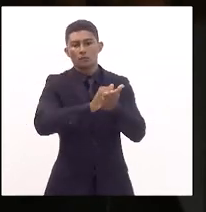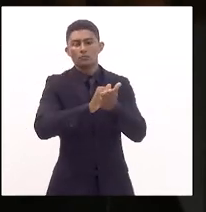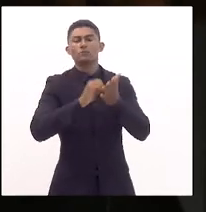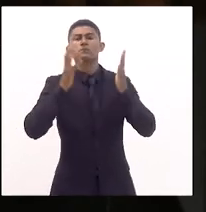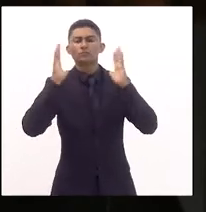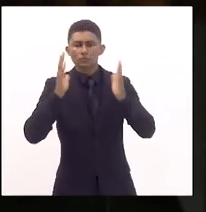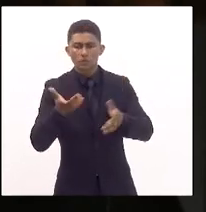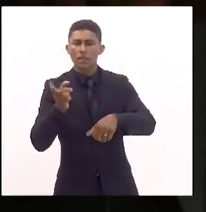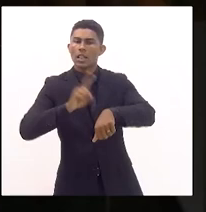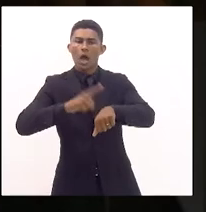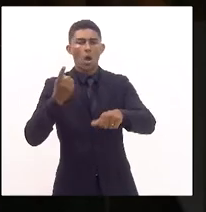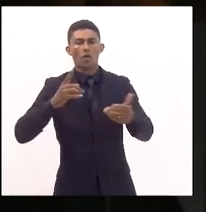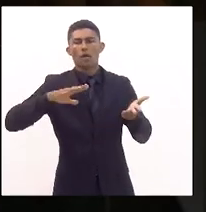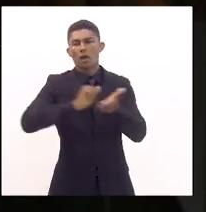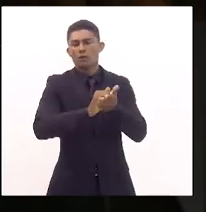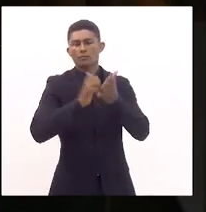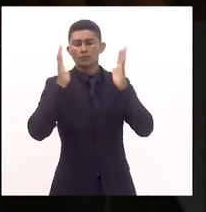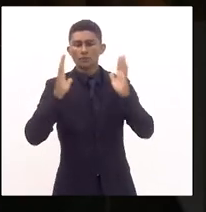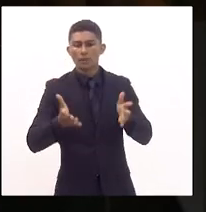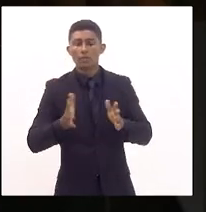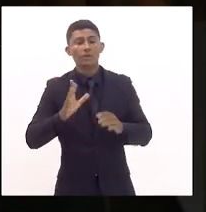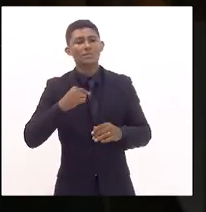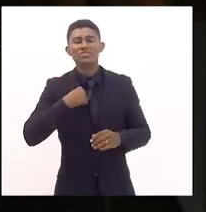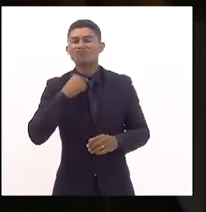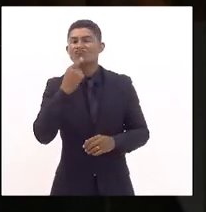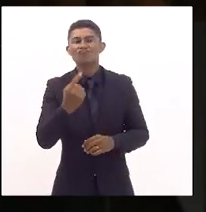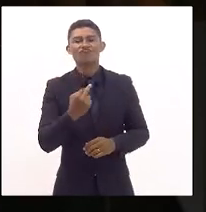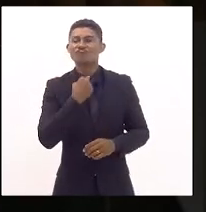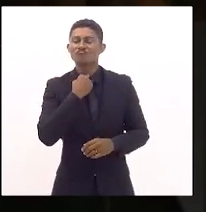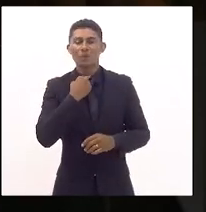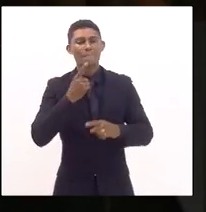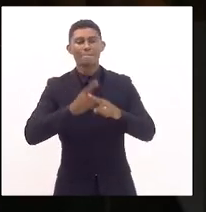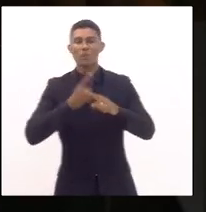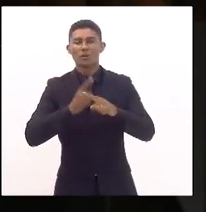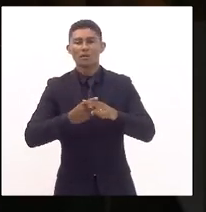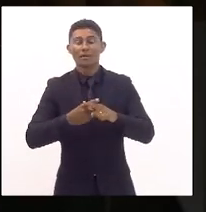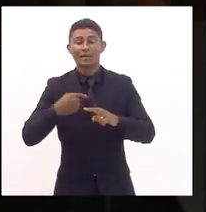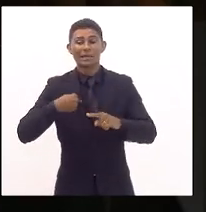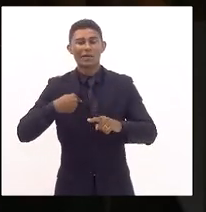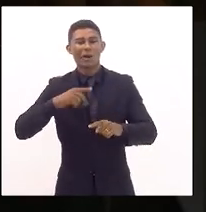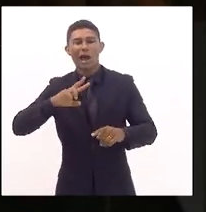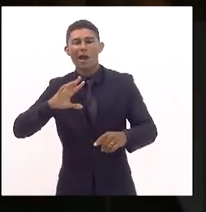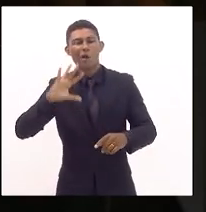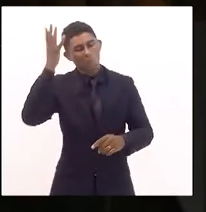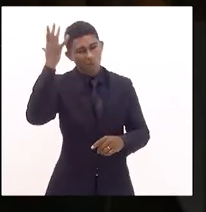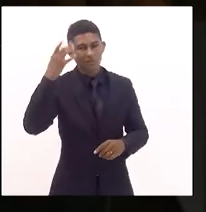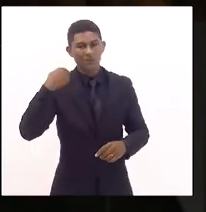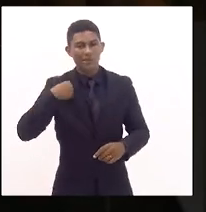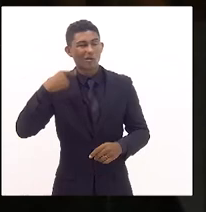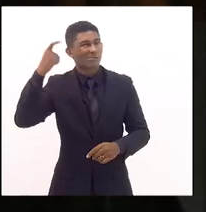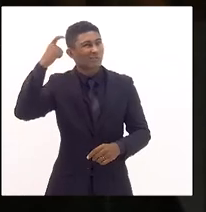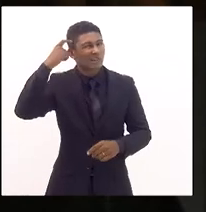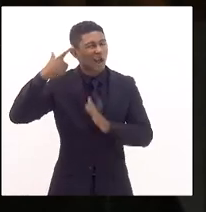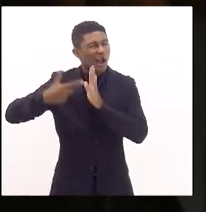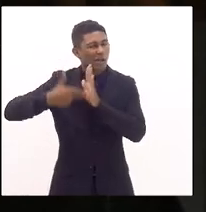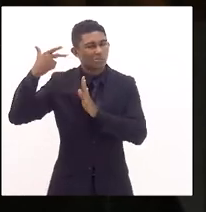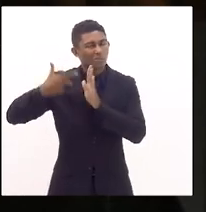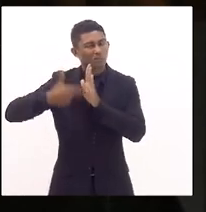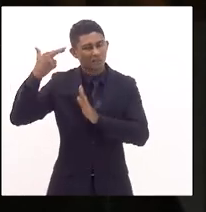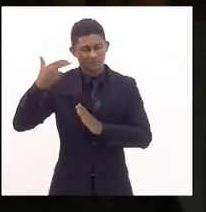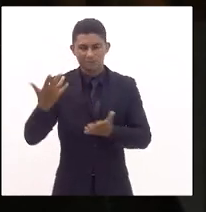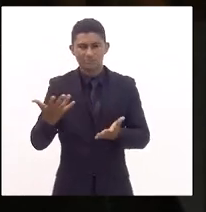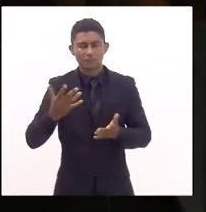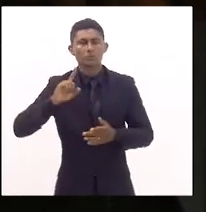feita automaticamente. E eu não pude estar realizando o CAIS, porque eu tinha sofrido um acidente, tinha operado a cabeça. E